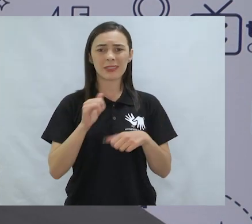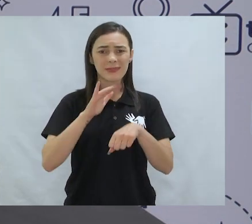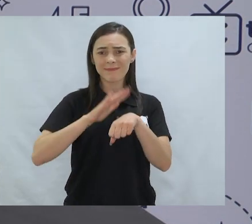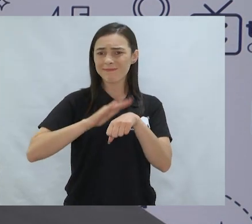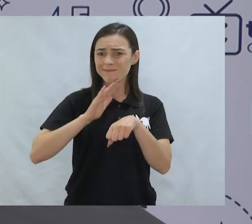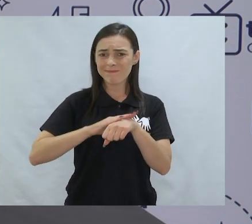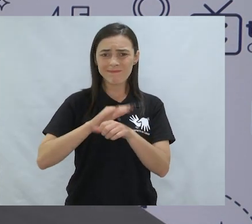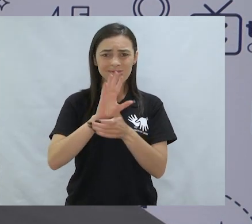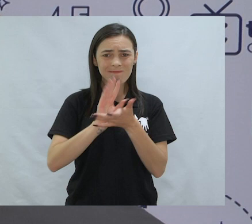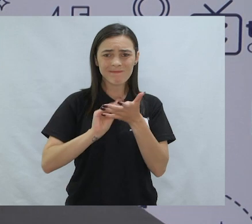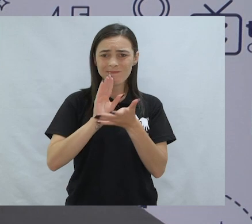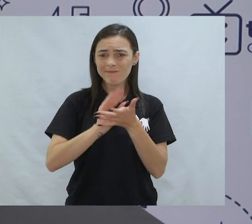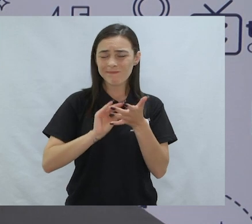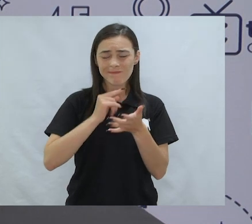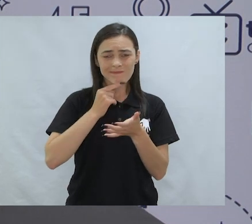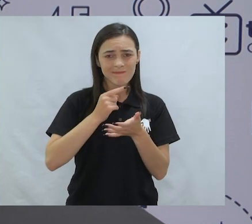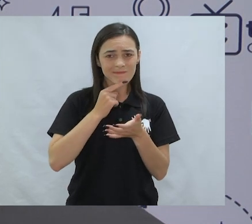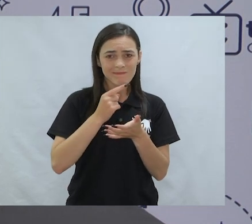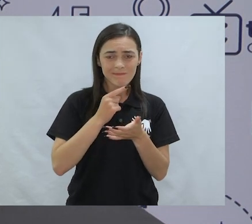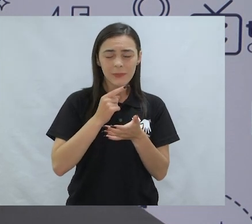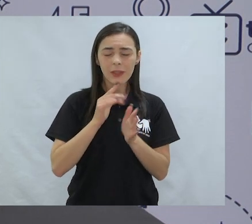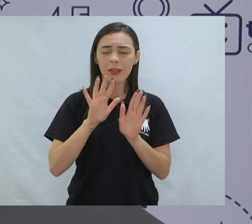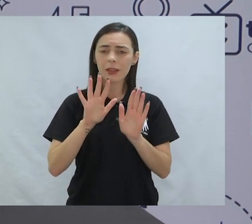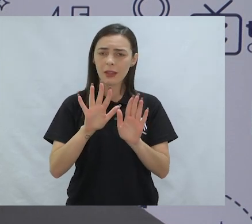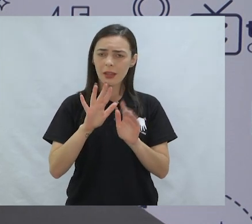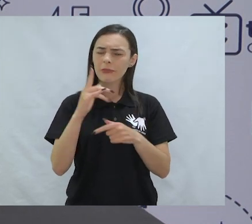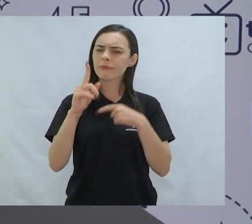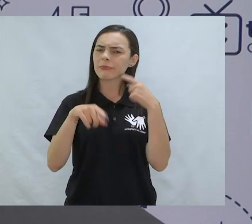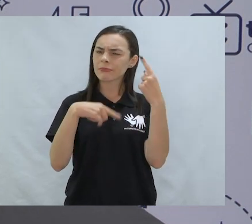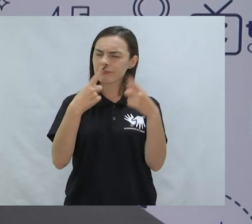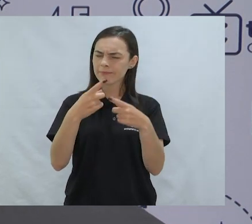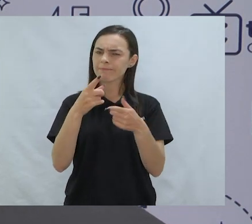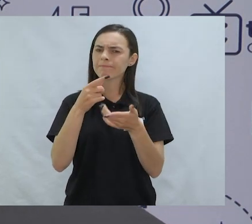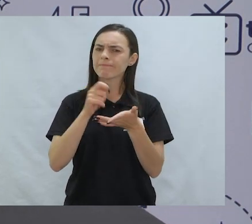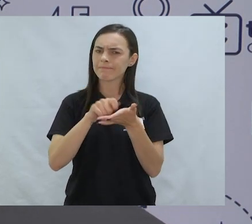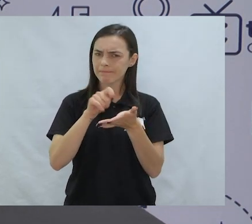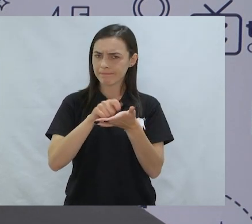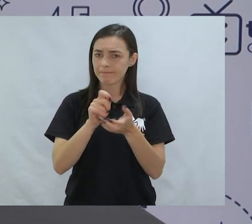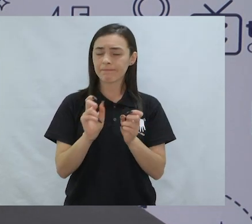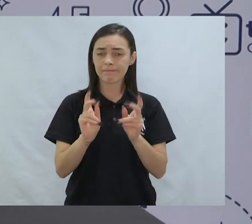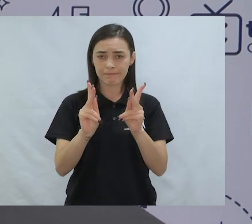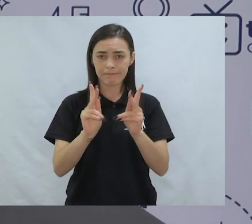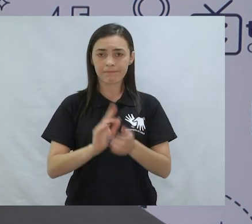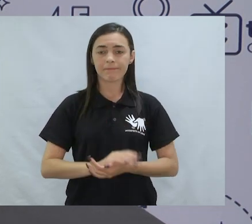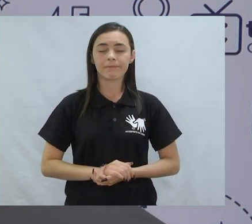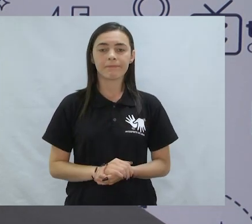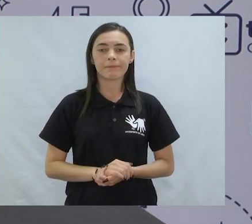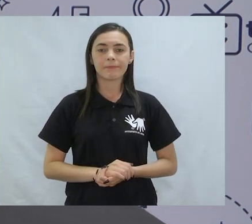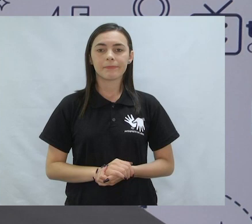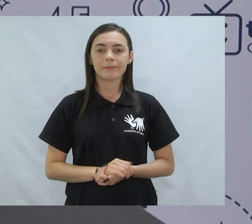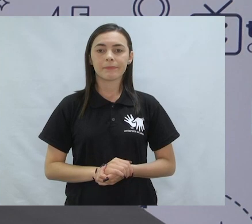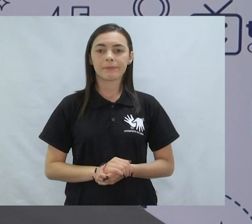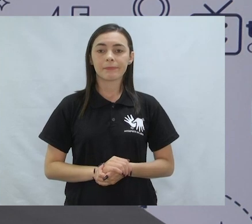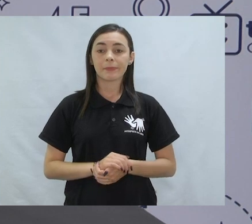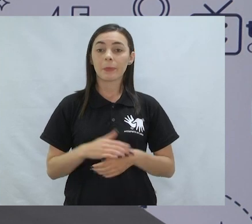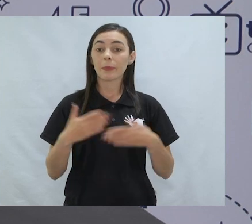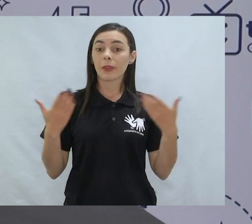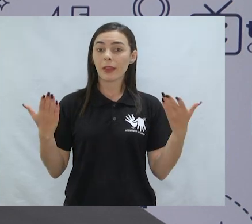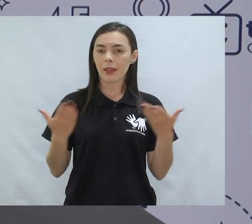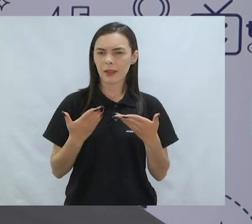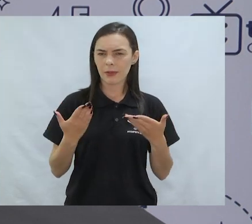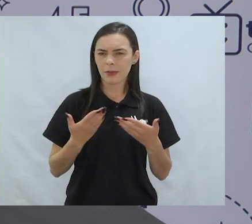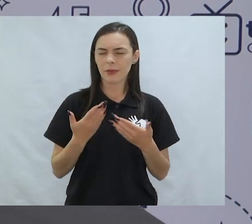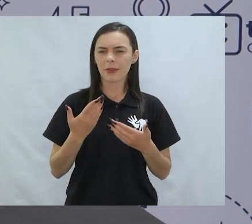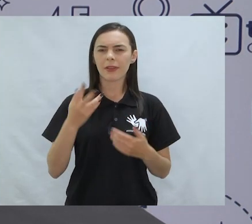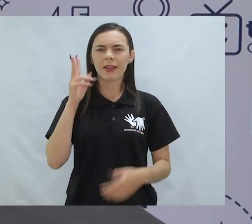de repente não deu tempo de registrar todas estas palavras, você registra depois, ok? Então, agora, lembram